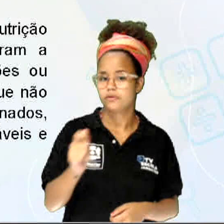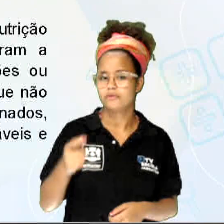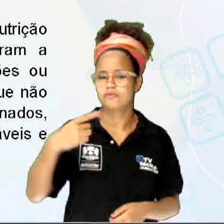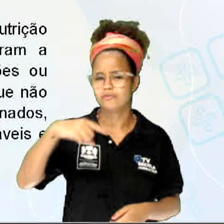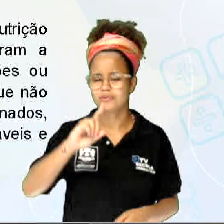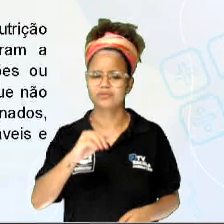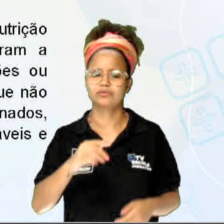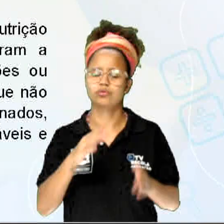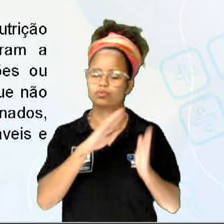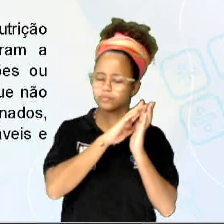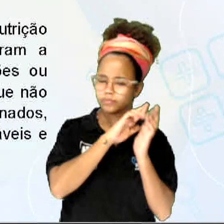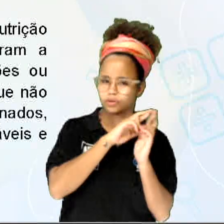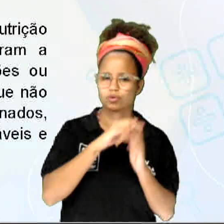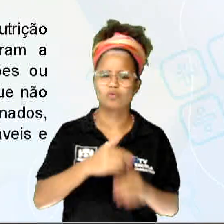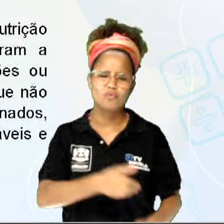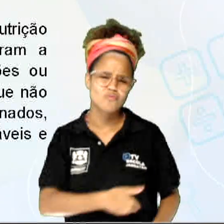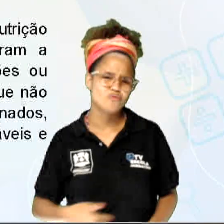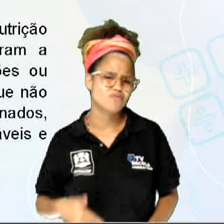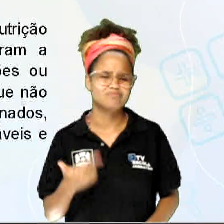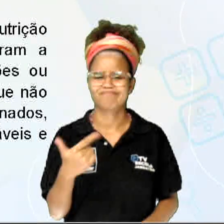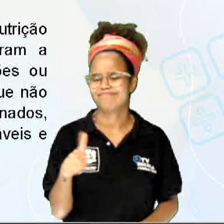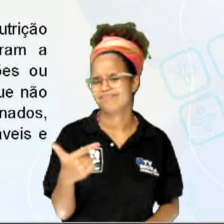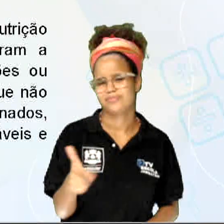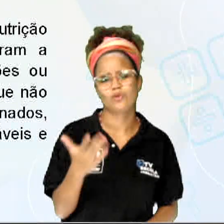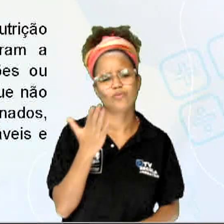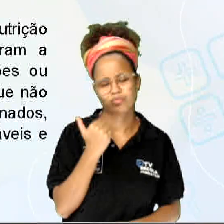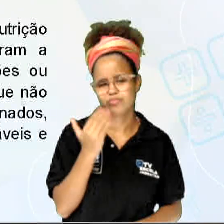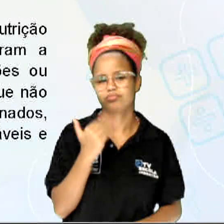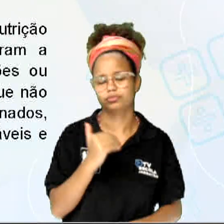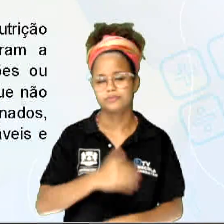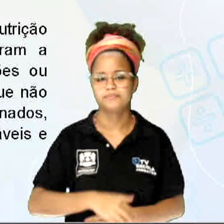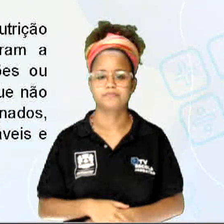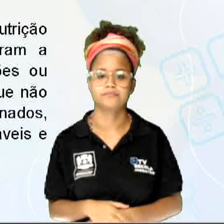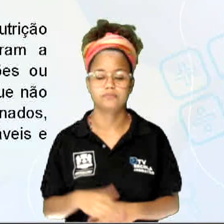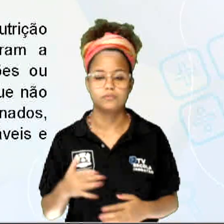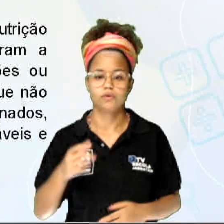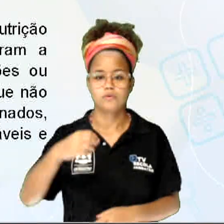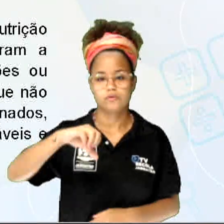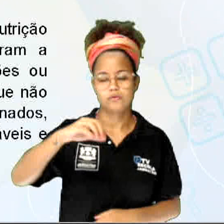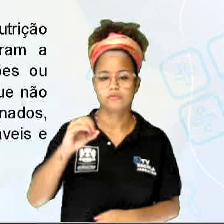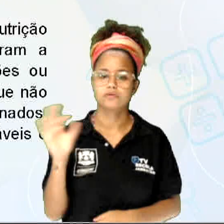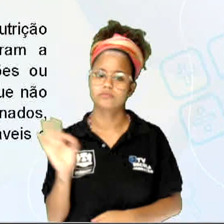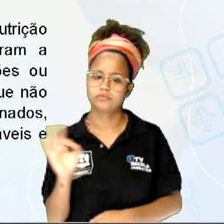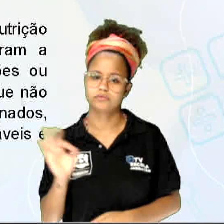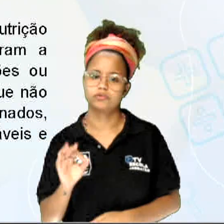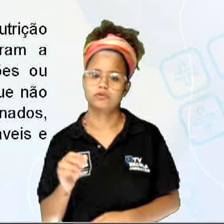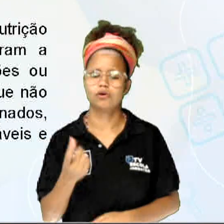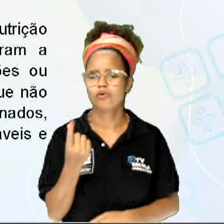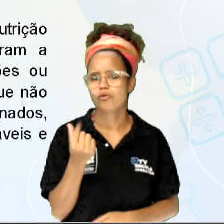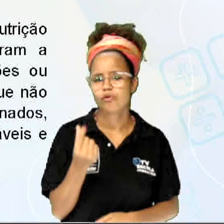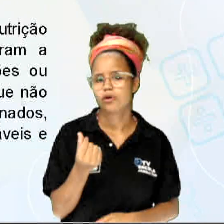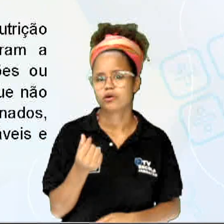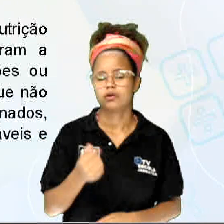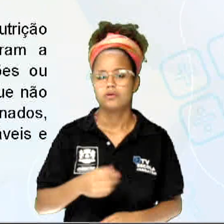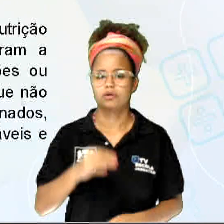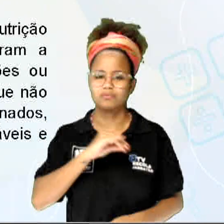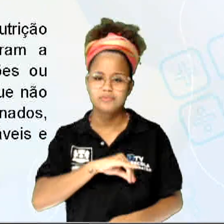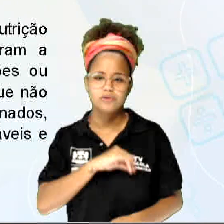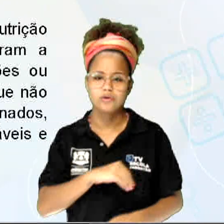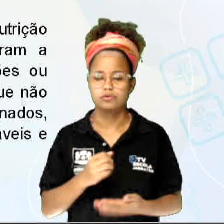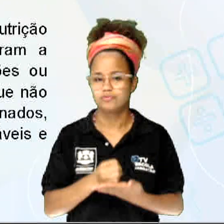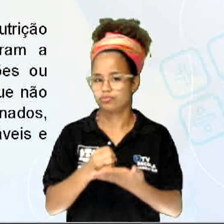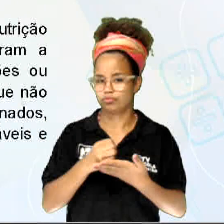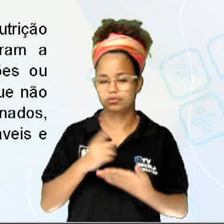com fome porque não contavam com alimentos suficientes, e 90% disseram que sua renda não é suficiente para comprar os